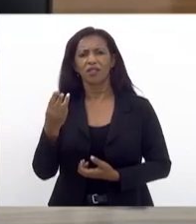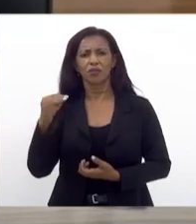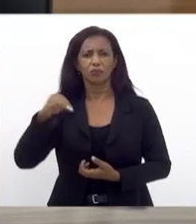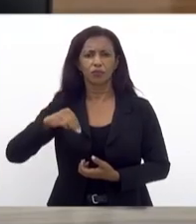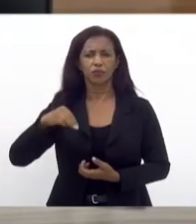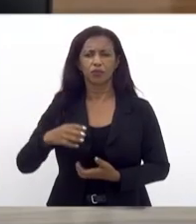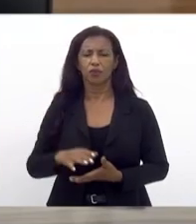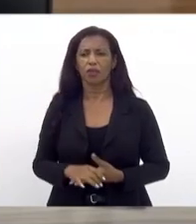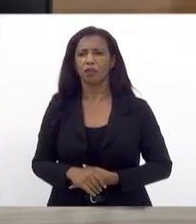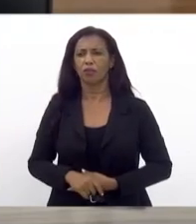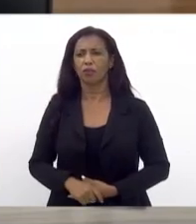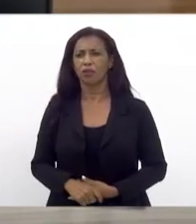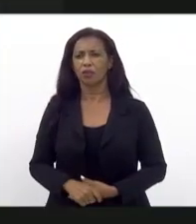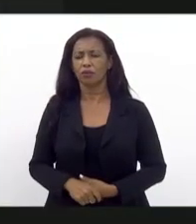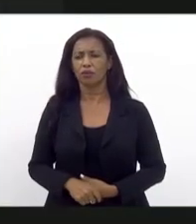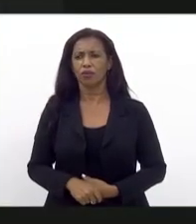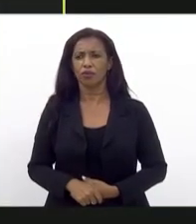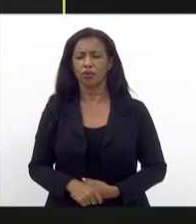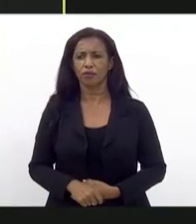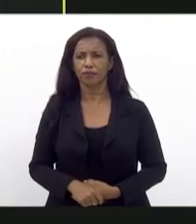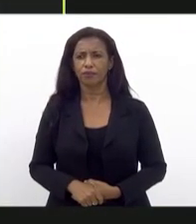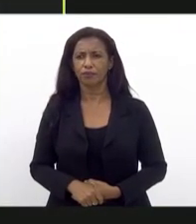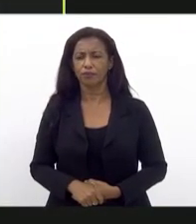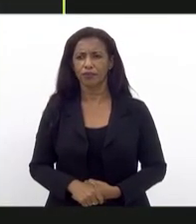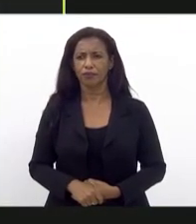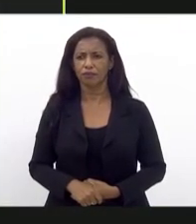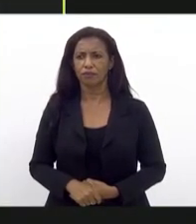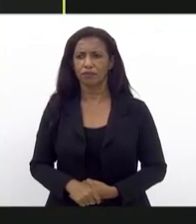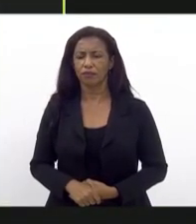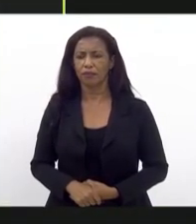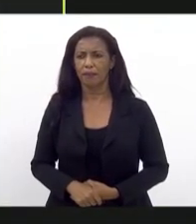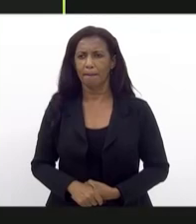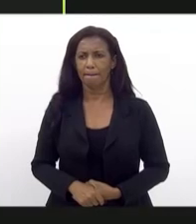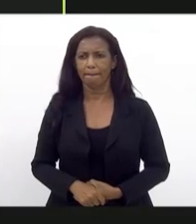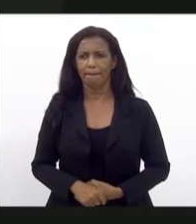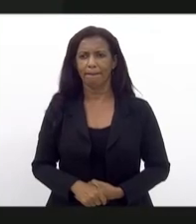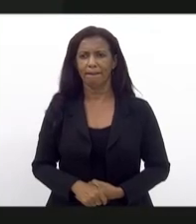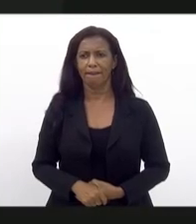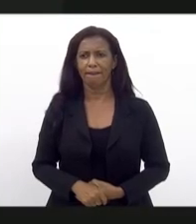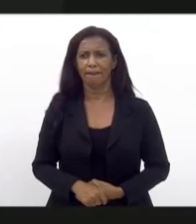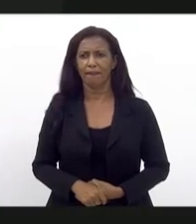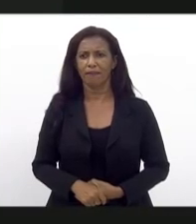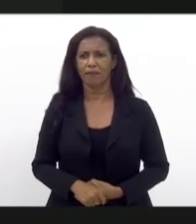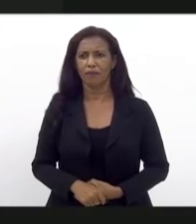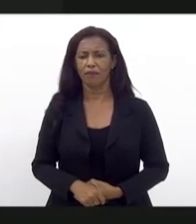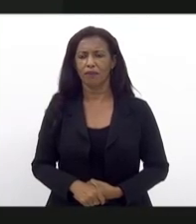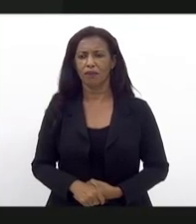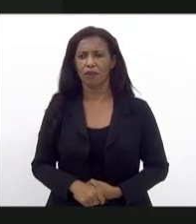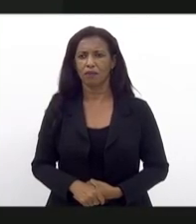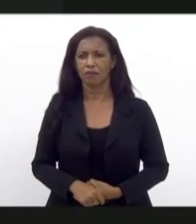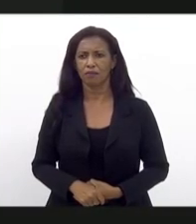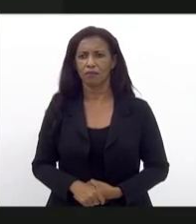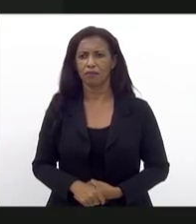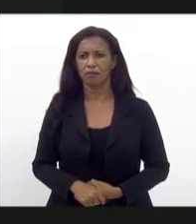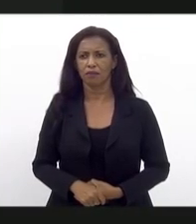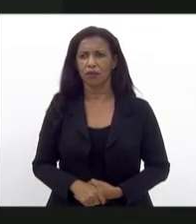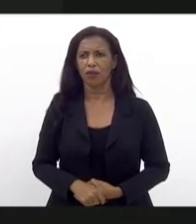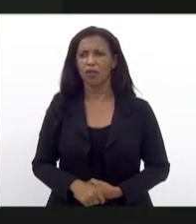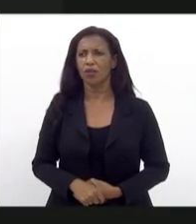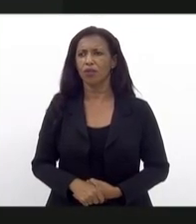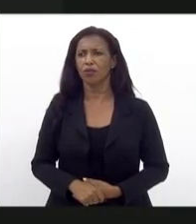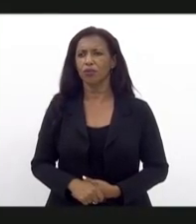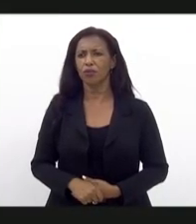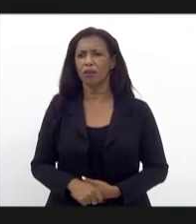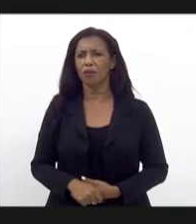depois vamos voltar para quem quiser dar a palavra. Fica tranquilo. Para a gente dar os encaminhamentos aqui. Tá? Otávio,